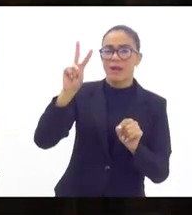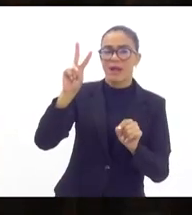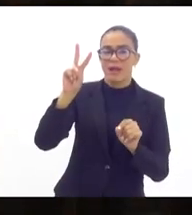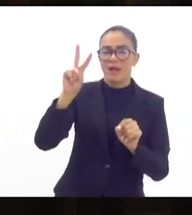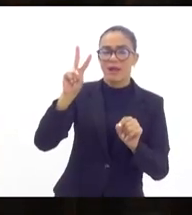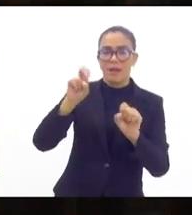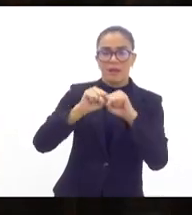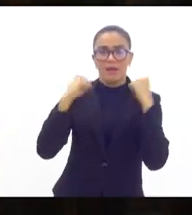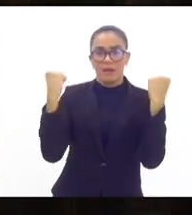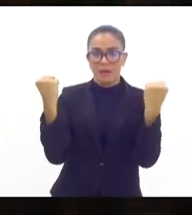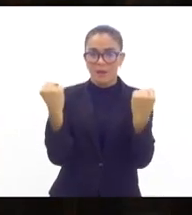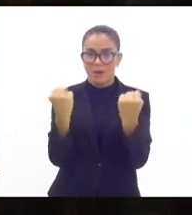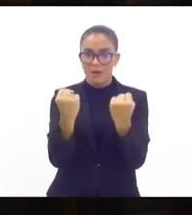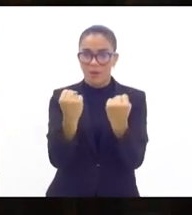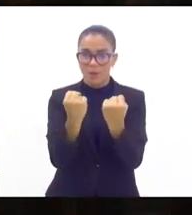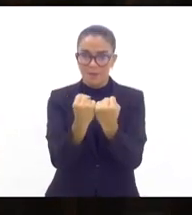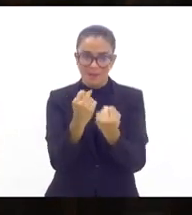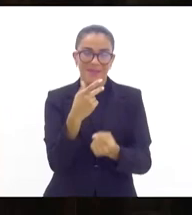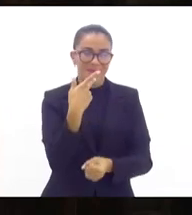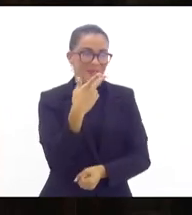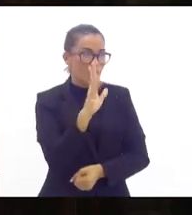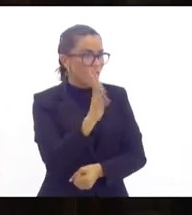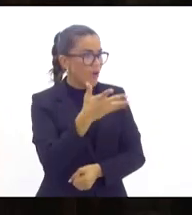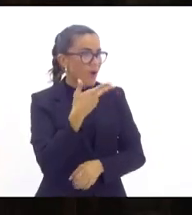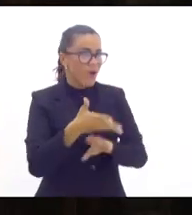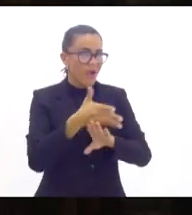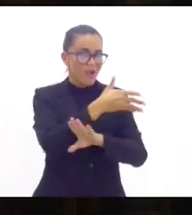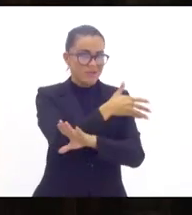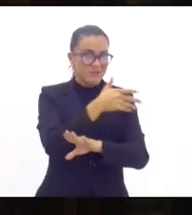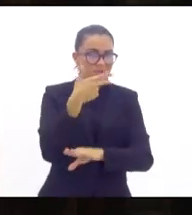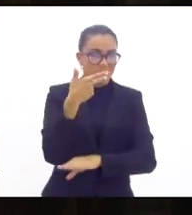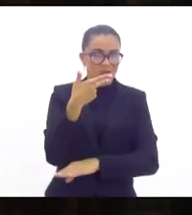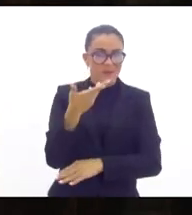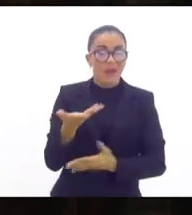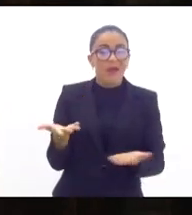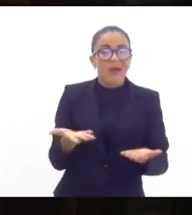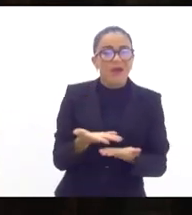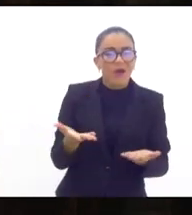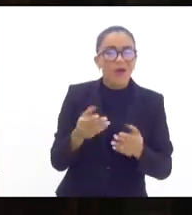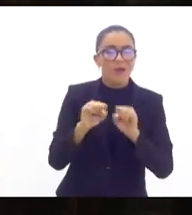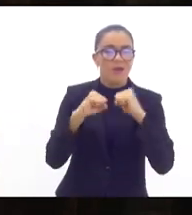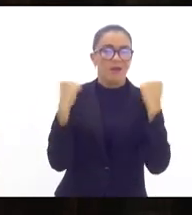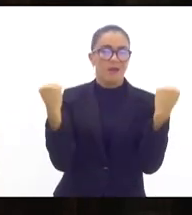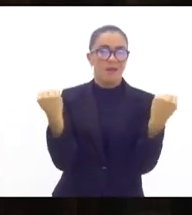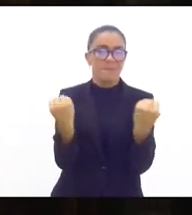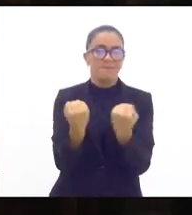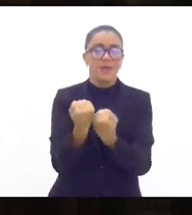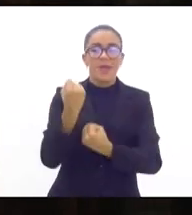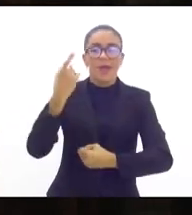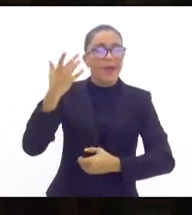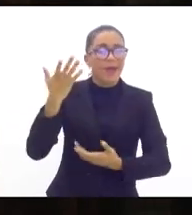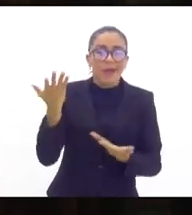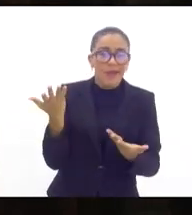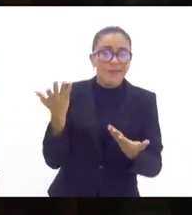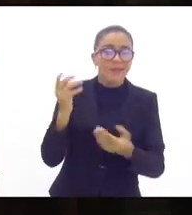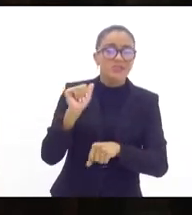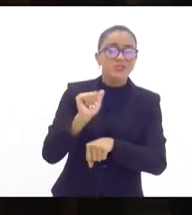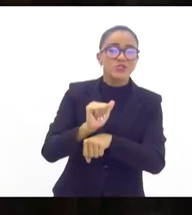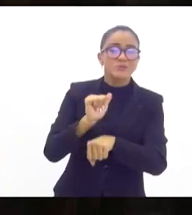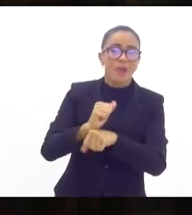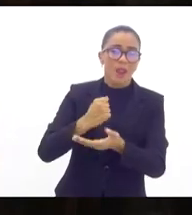é outro Maracanã como foi dito aqui é um agora um aparelho que está esperando uma